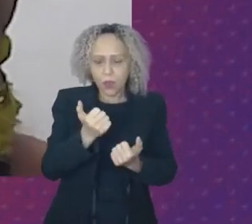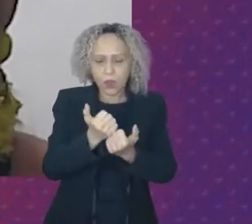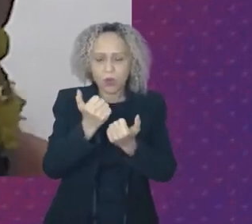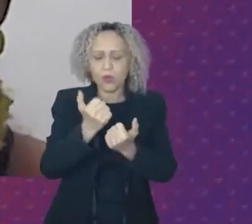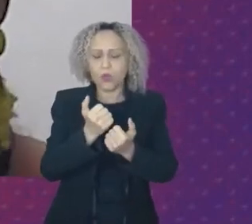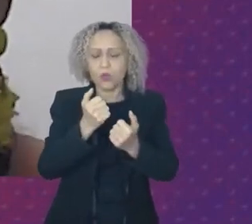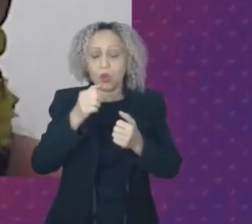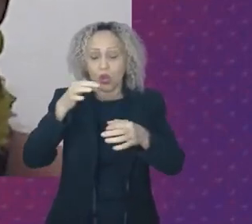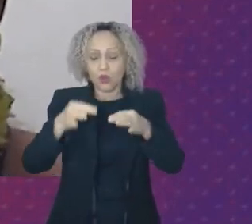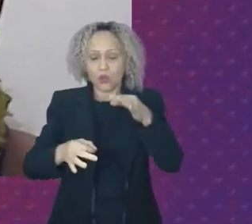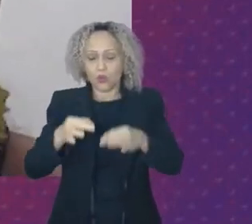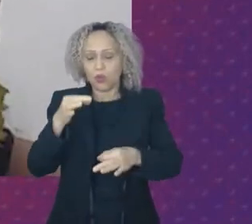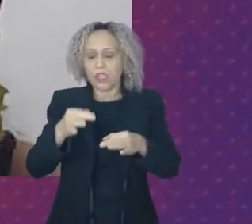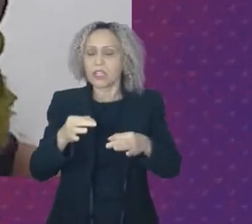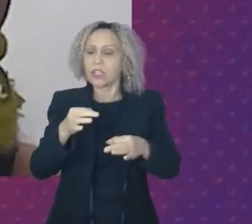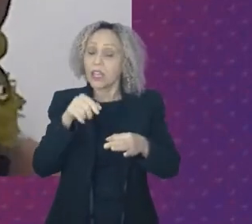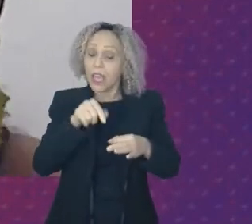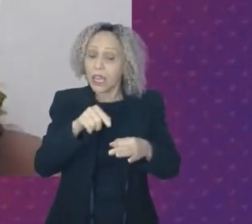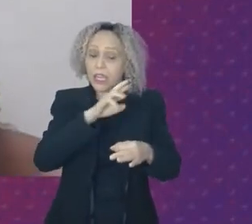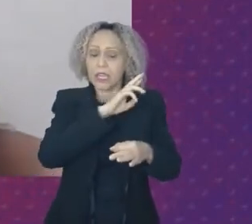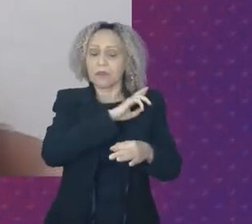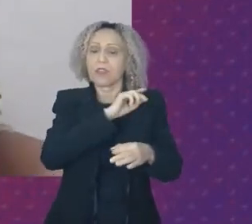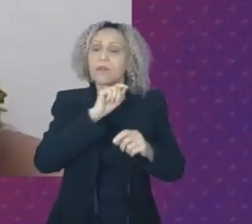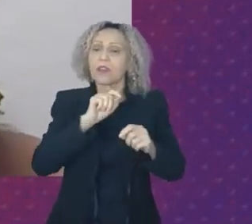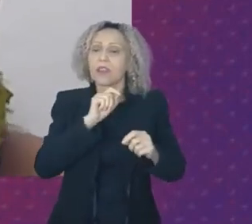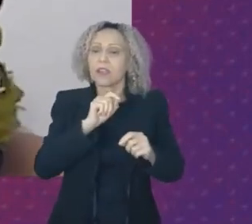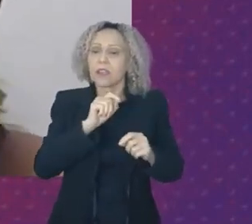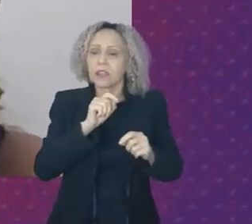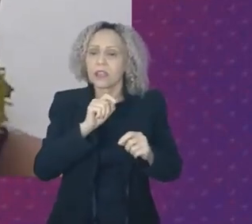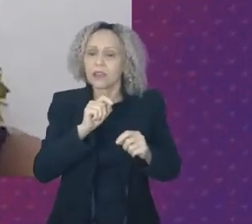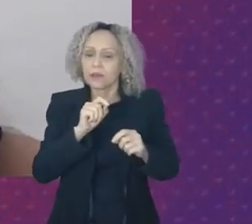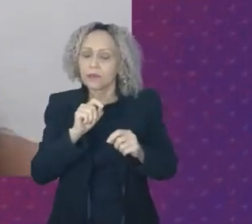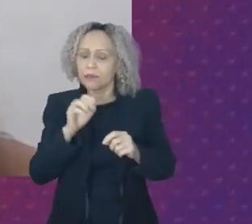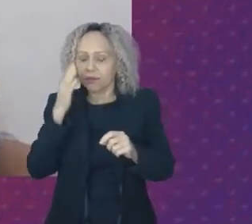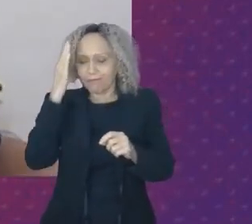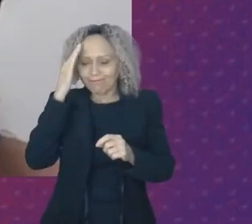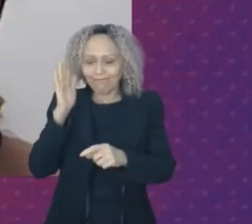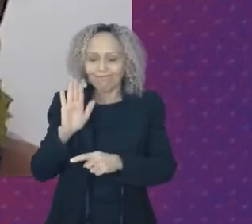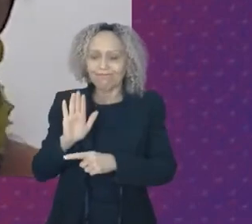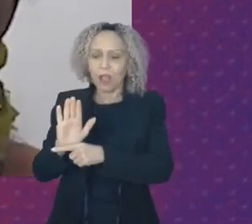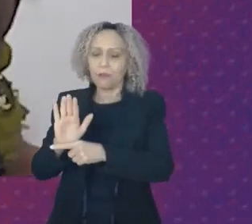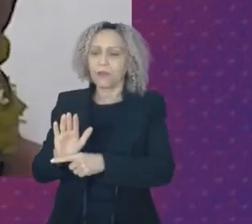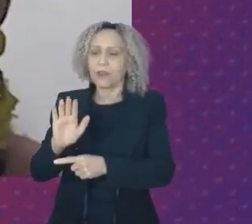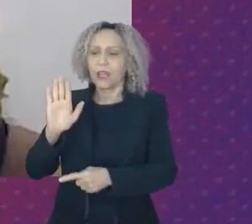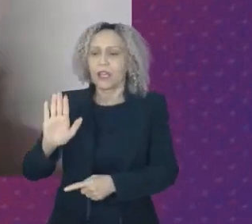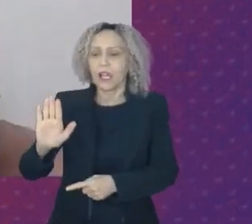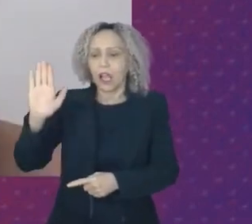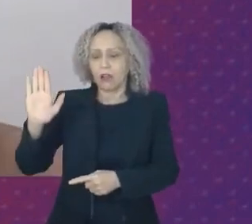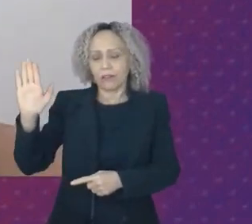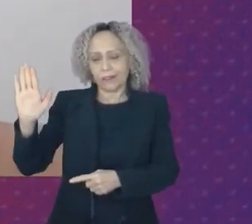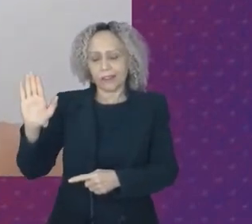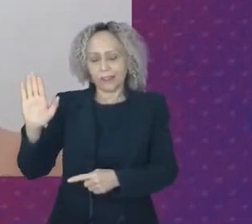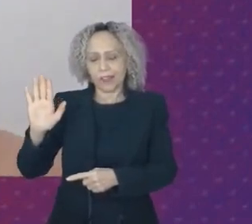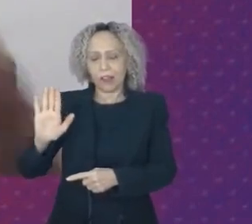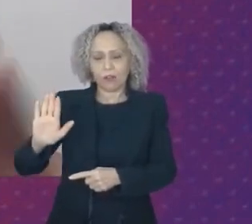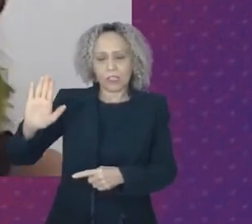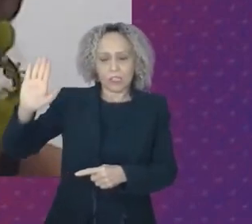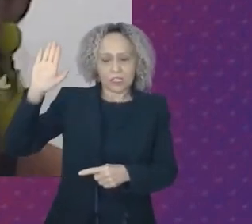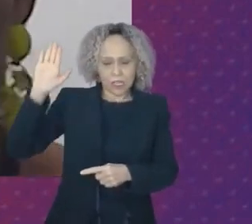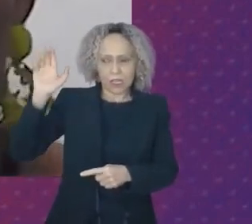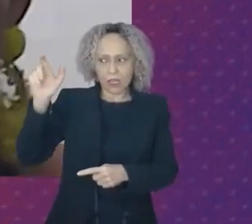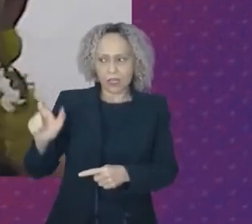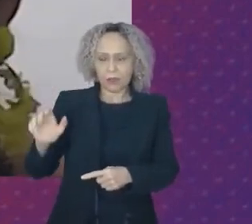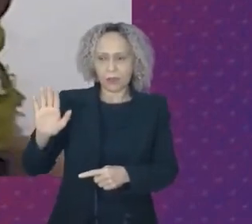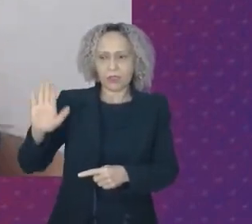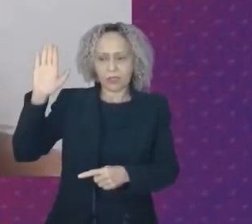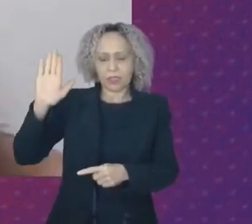assessoria jurídica que vai fazer esse trabalho para a candidatura, em contato sempre, novamente, com